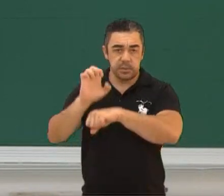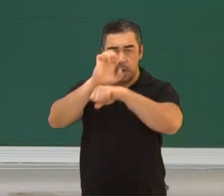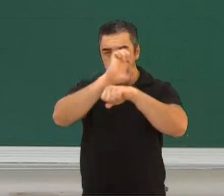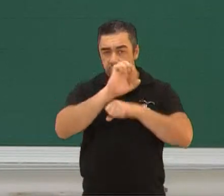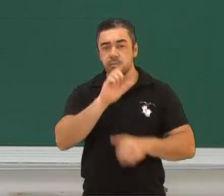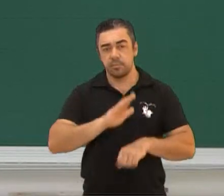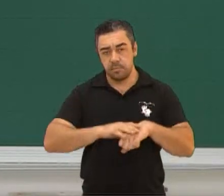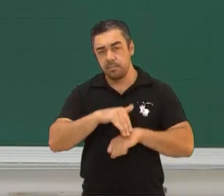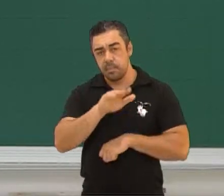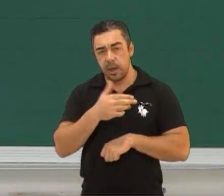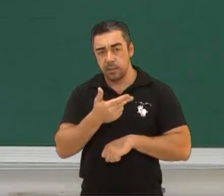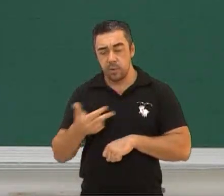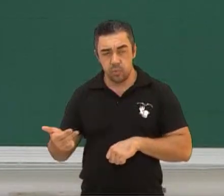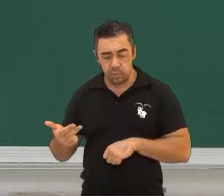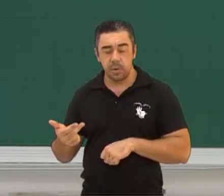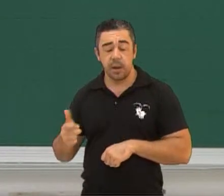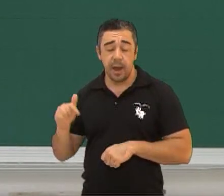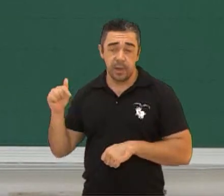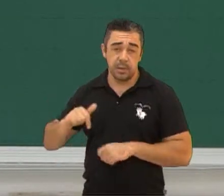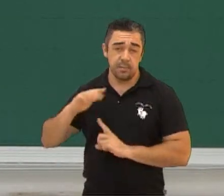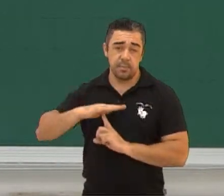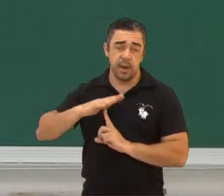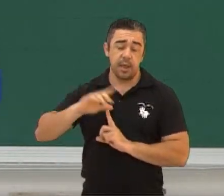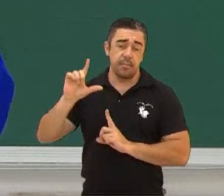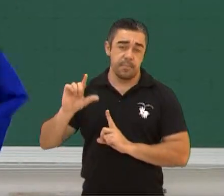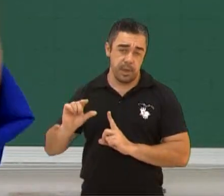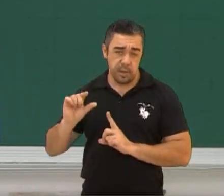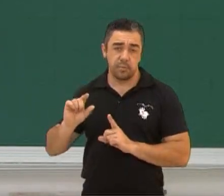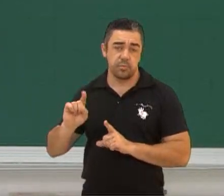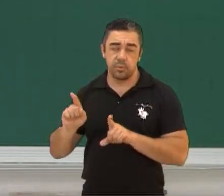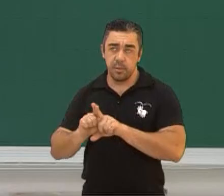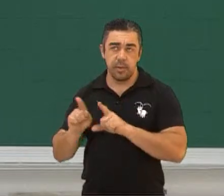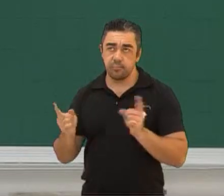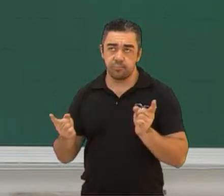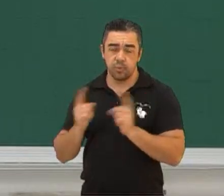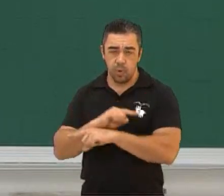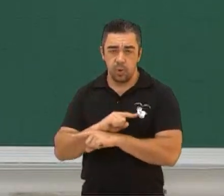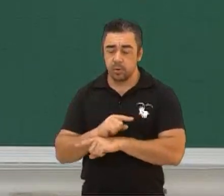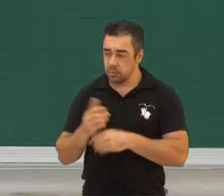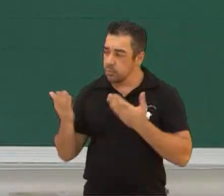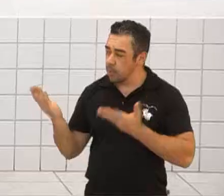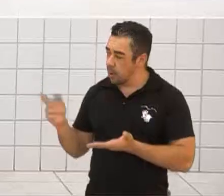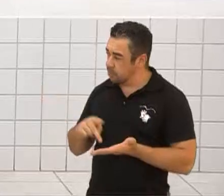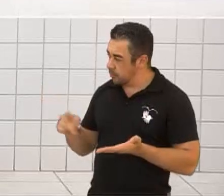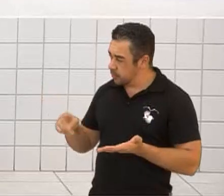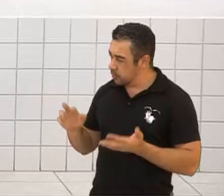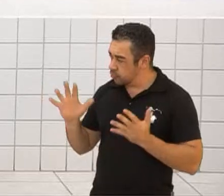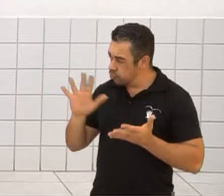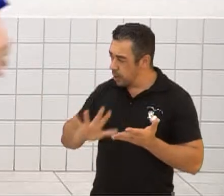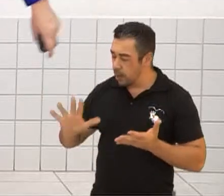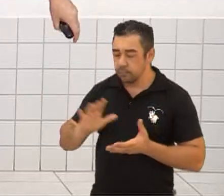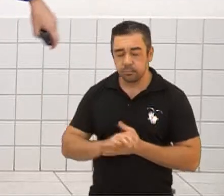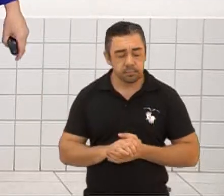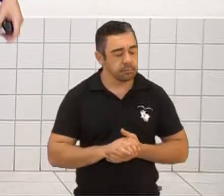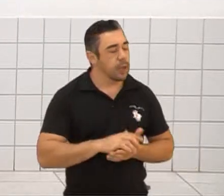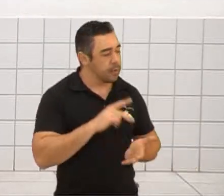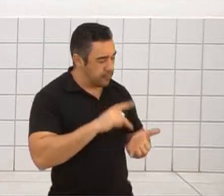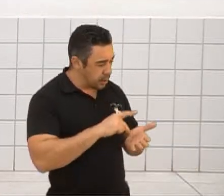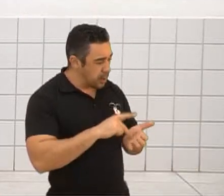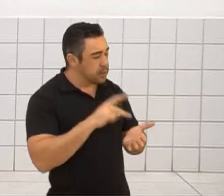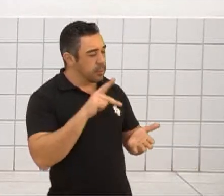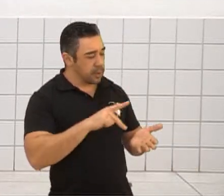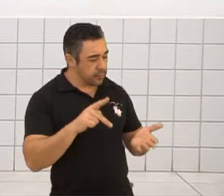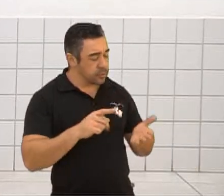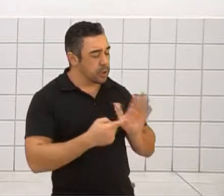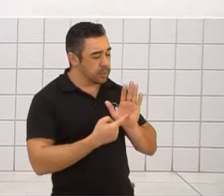mais de alguns elementos e no Paraná talvez menos, e trocando, não é, professor, do sentido geral. Exato. E a professora colocou